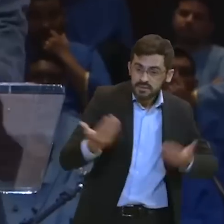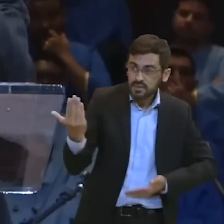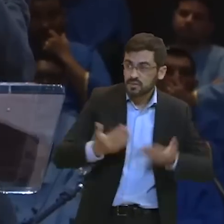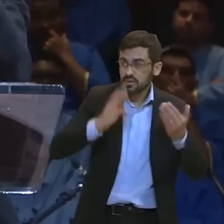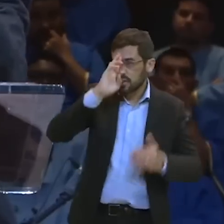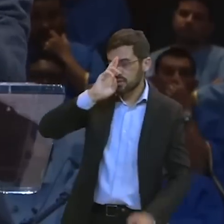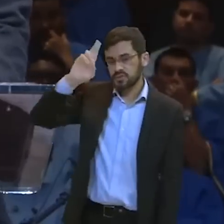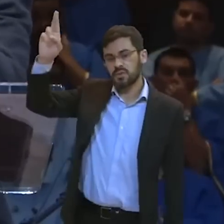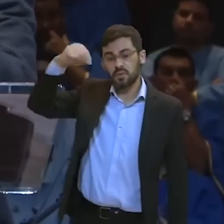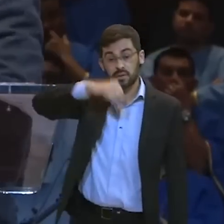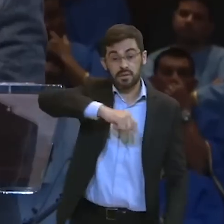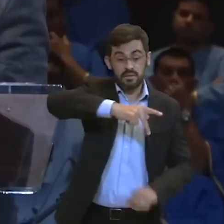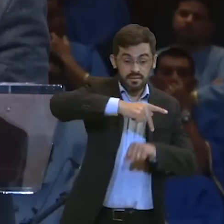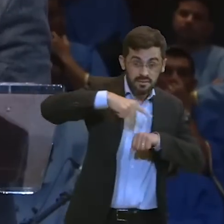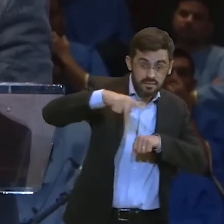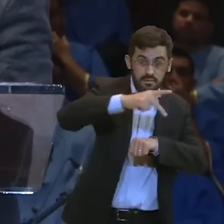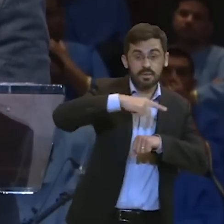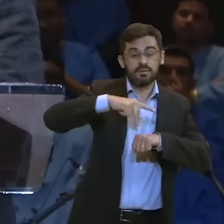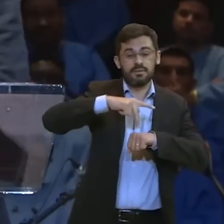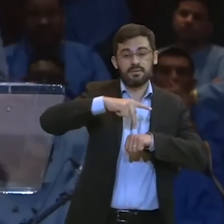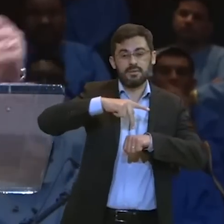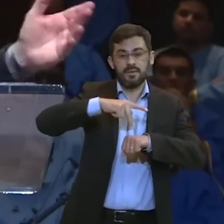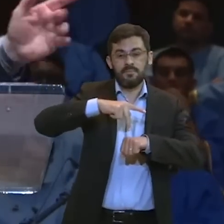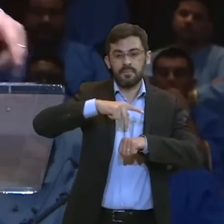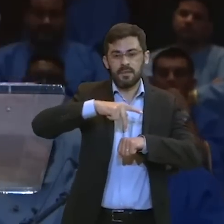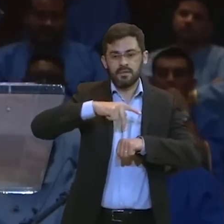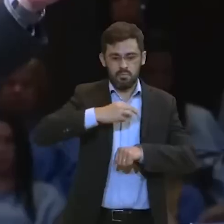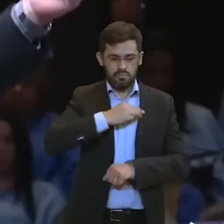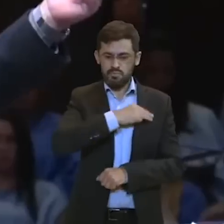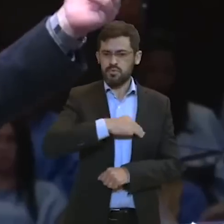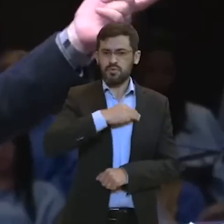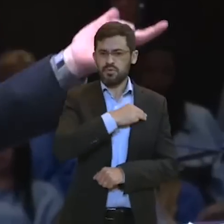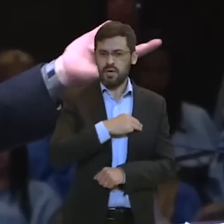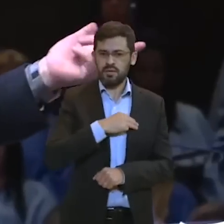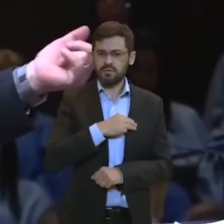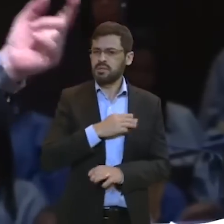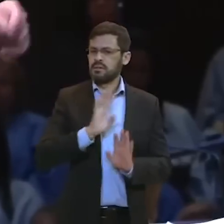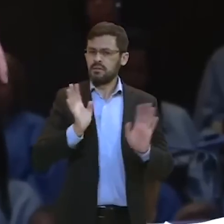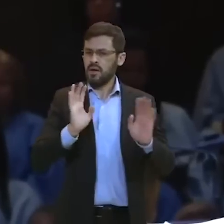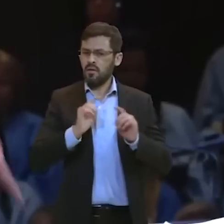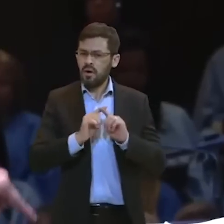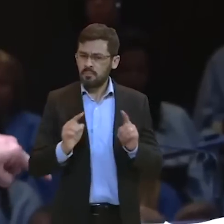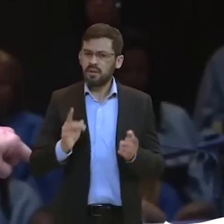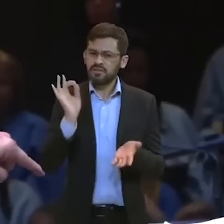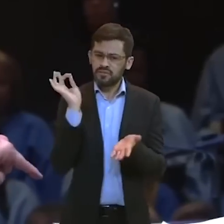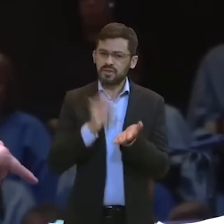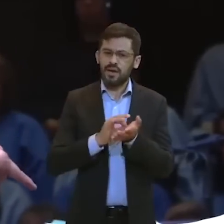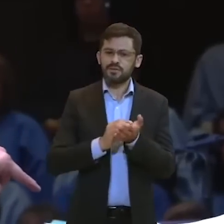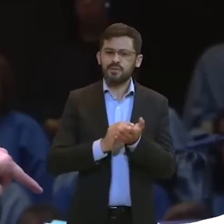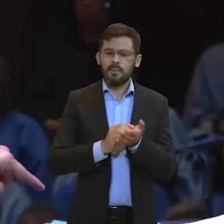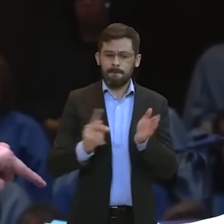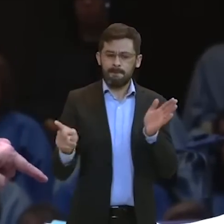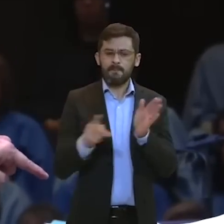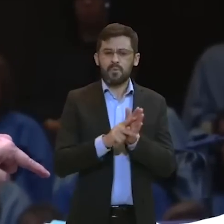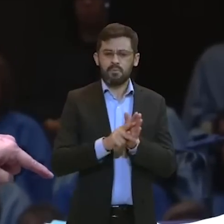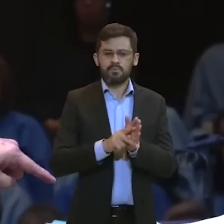alma nesse país, nesse lugar, não como um missionário de terra estrangeira, mas como um